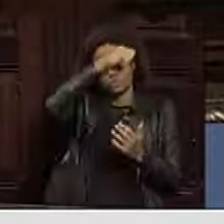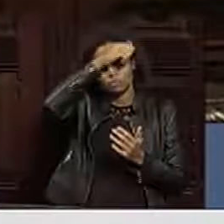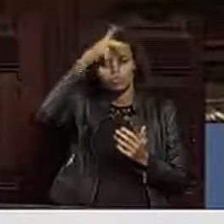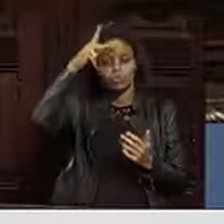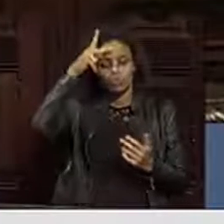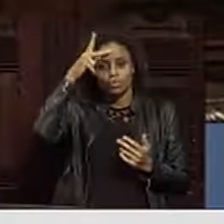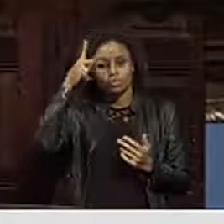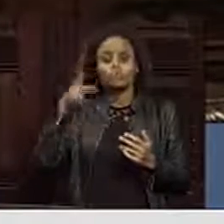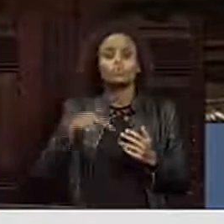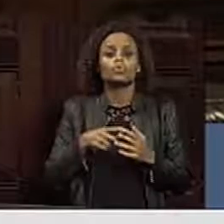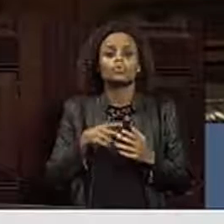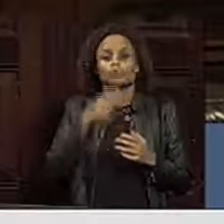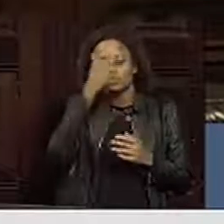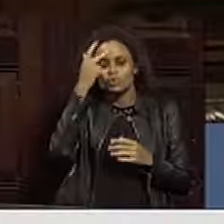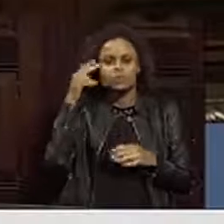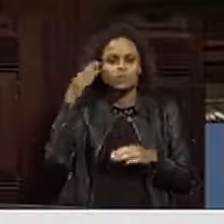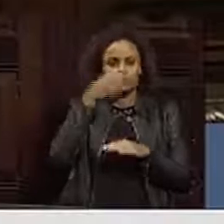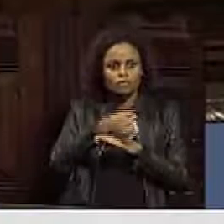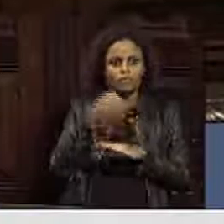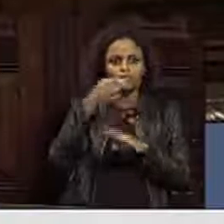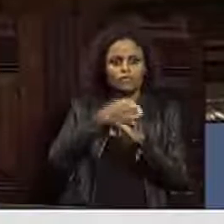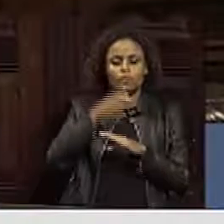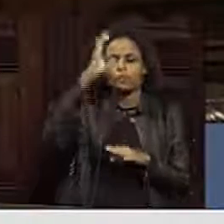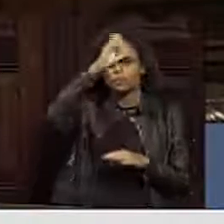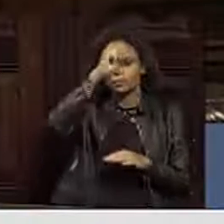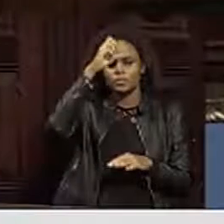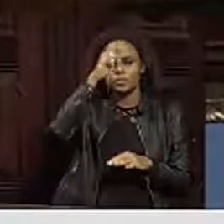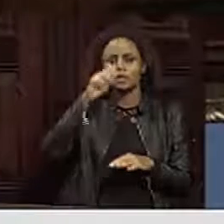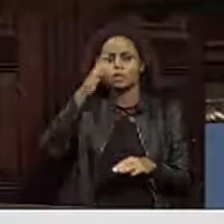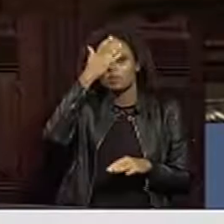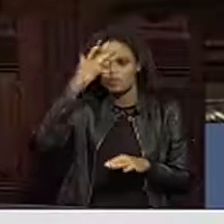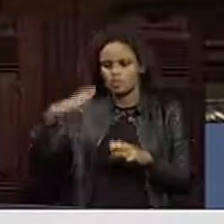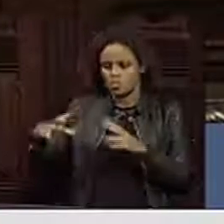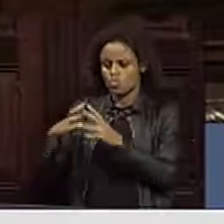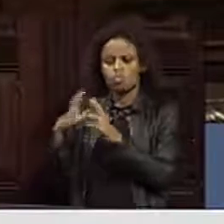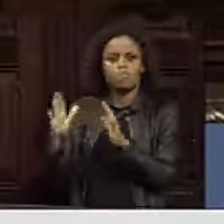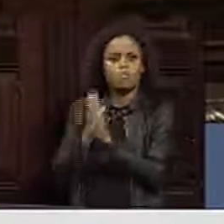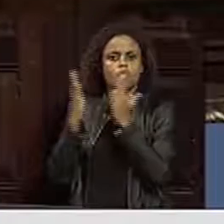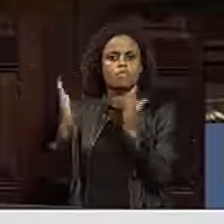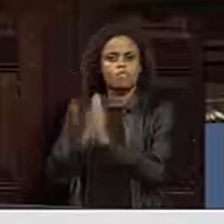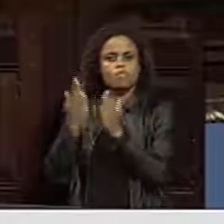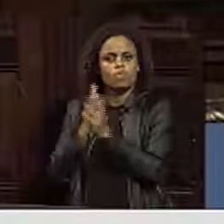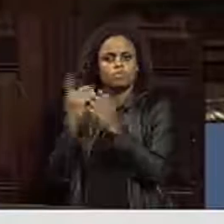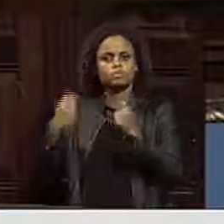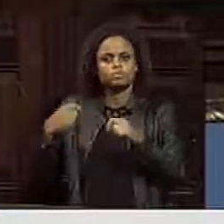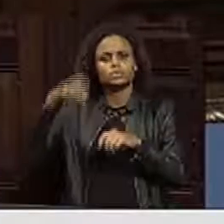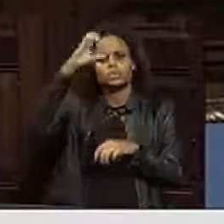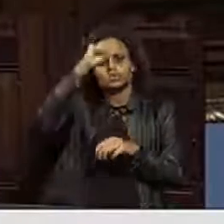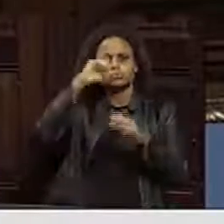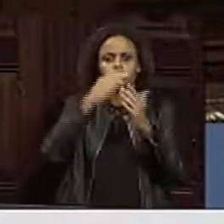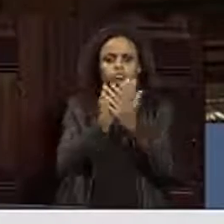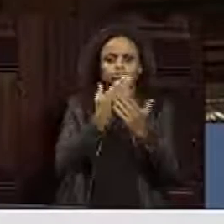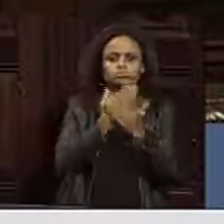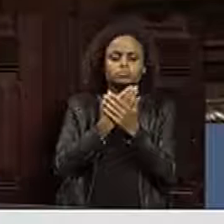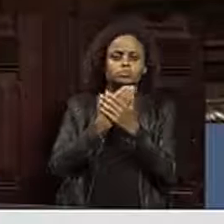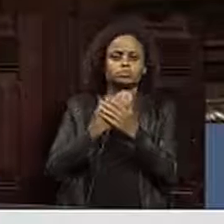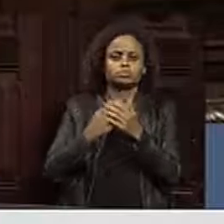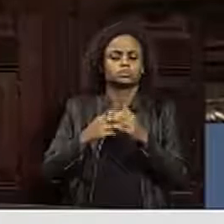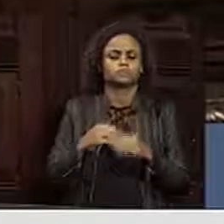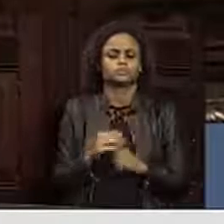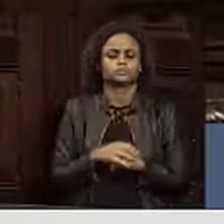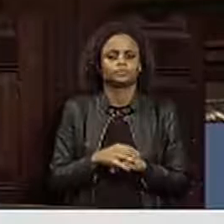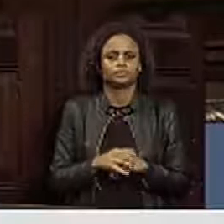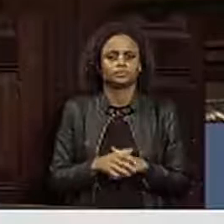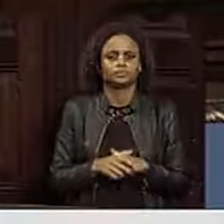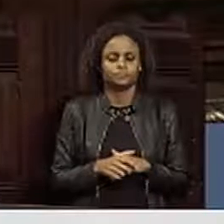ao aprendizado das camadas mais pobres da população. E nesse momento de grave crise econômica que vive